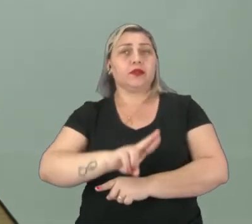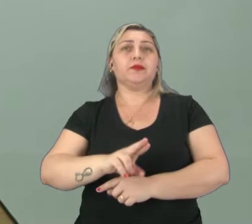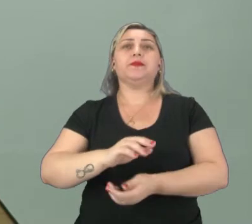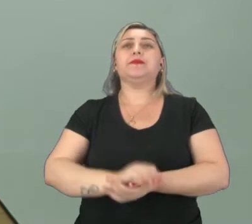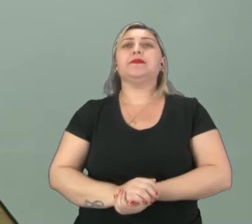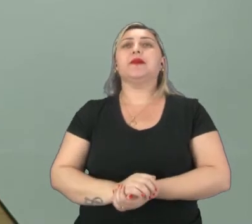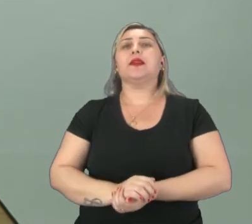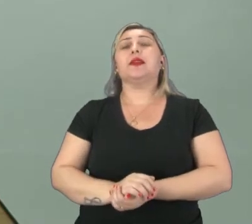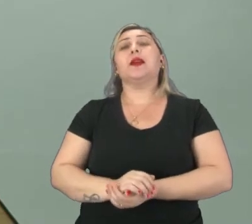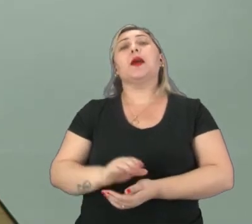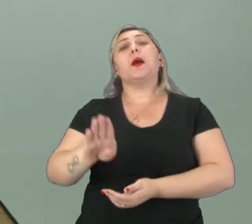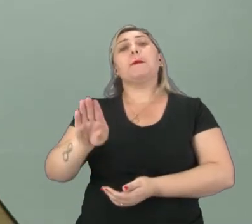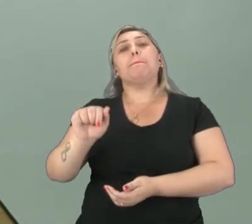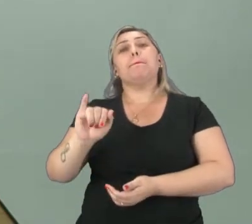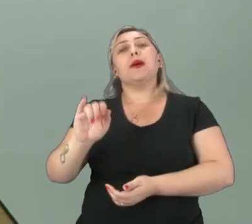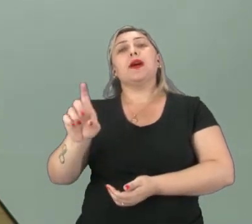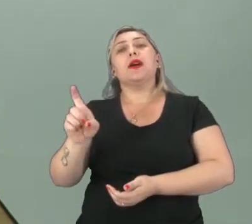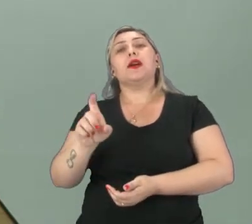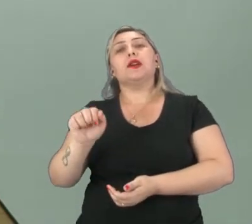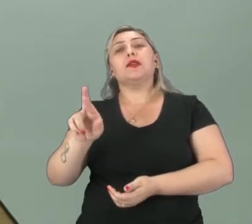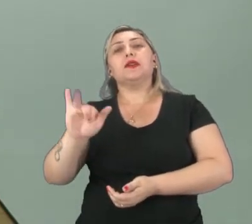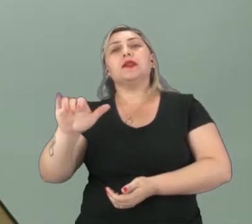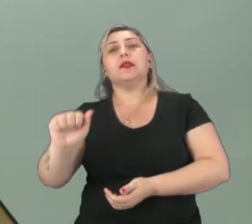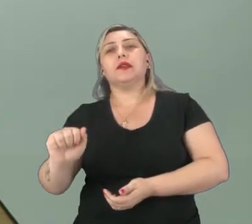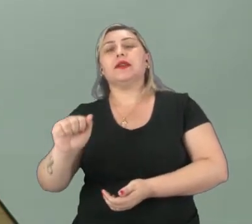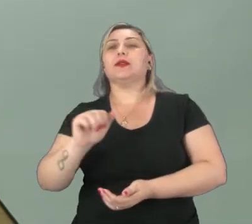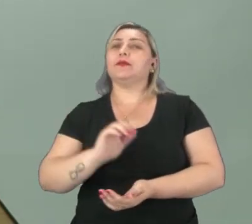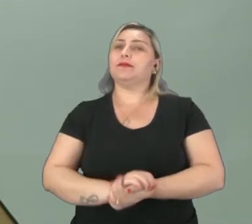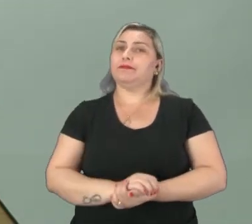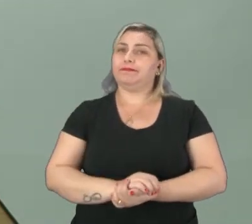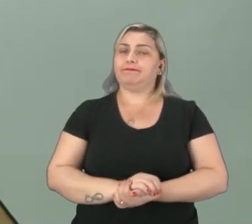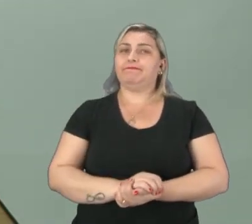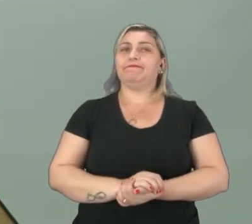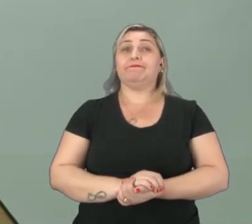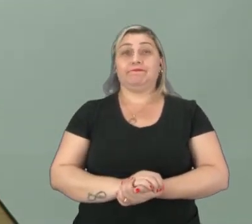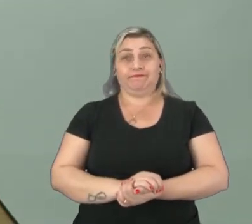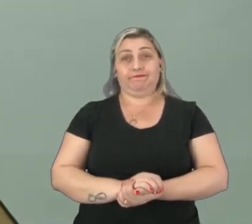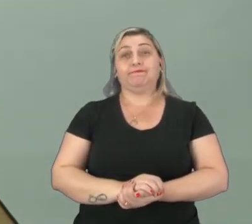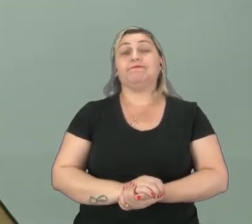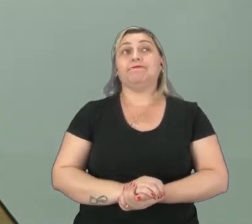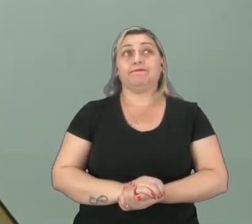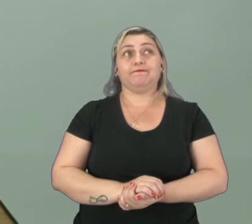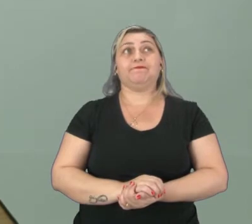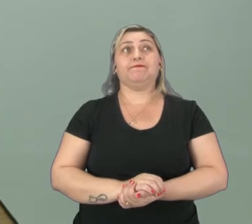açaí. E a famosa baixaria. A